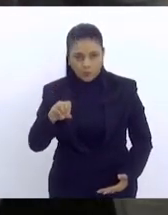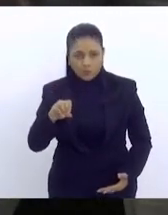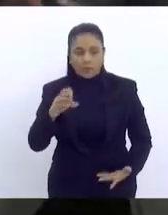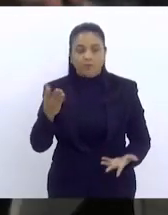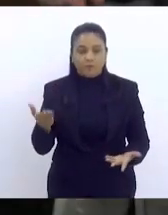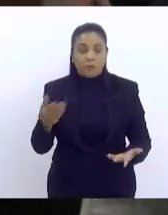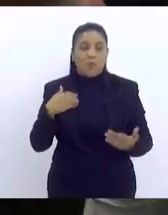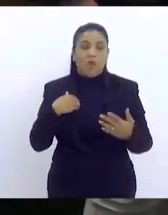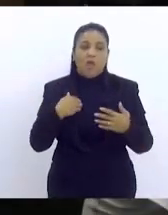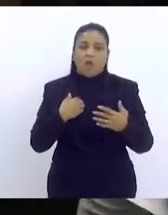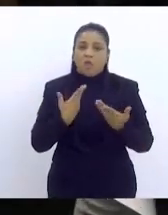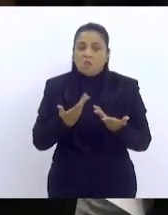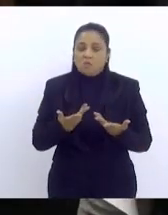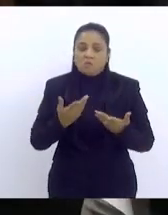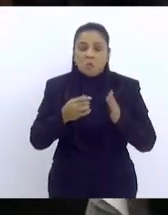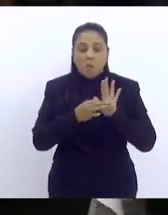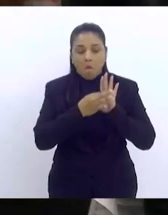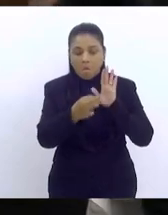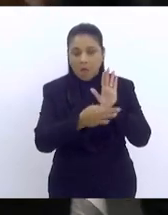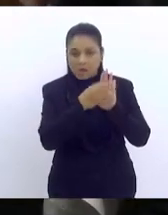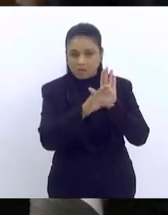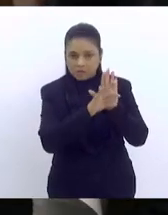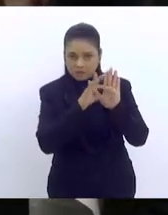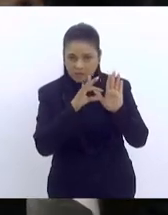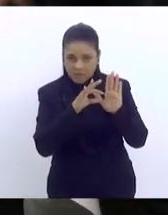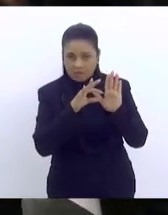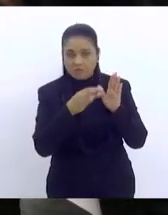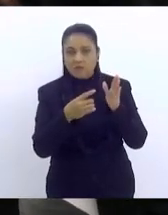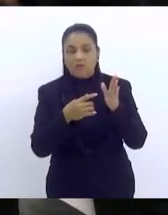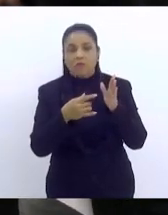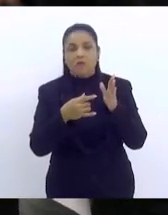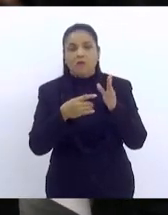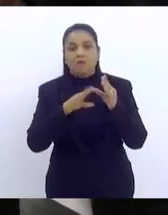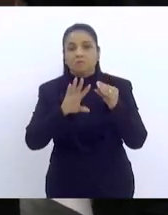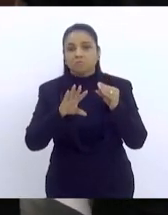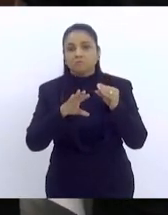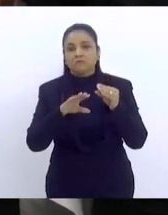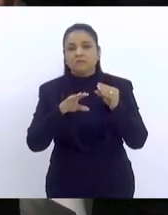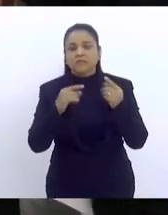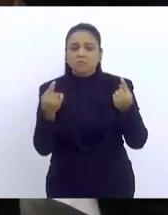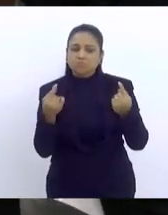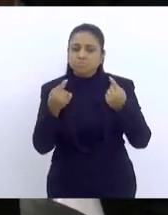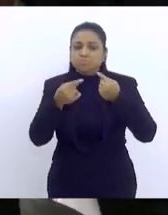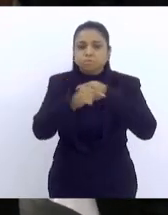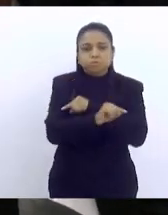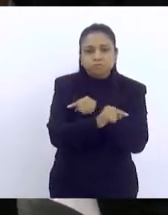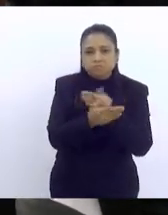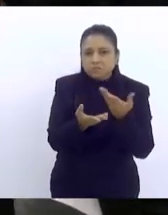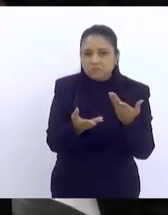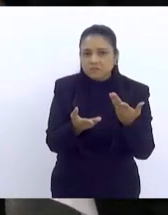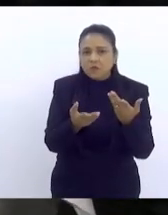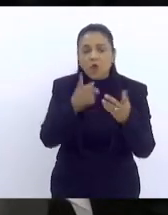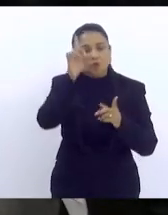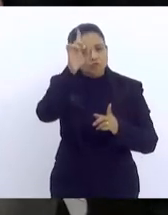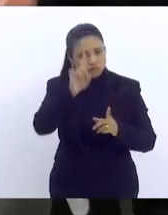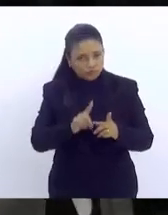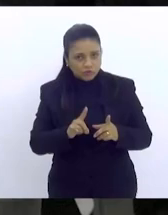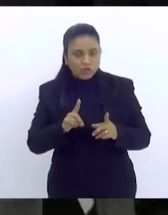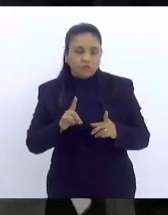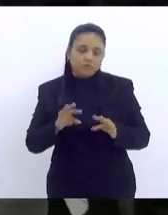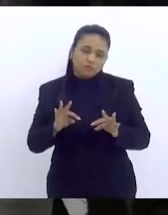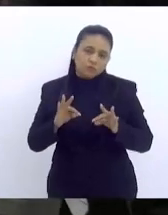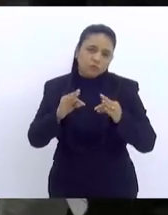apresentar o parecer Tercer outros comentários que eu acho que desvirtua um pouco mas é um direito de todo